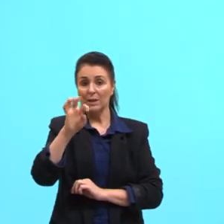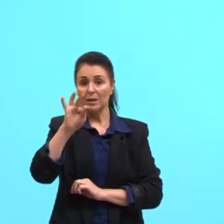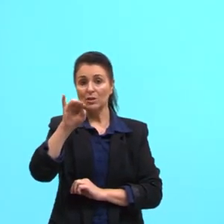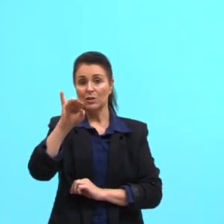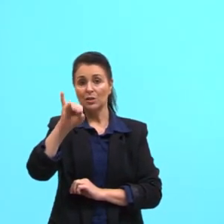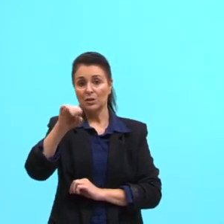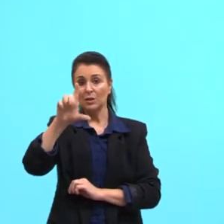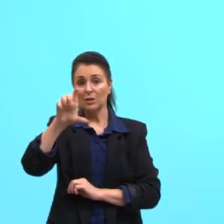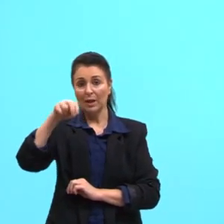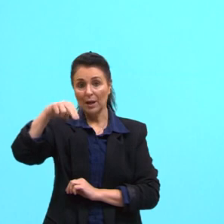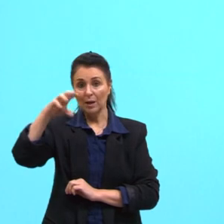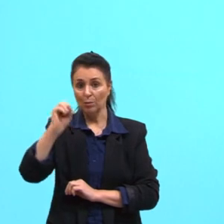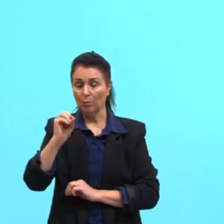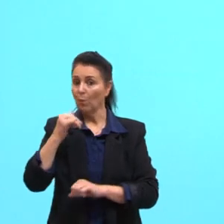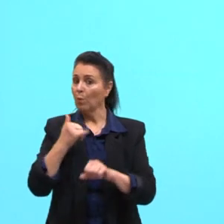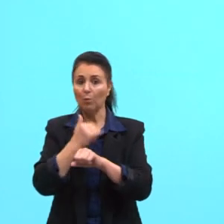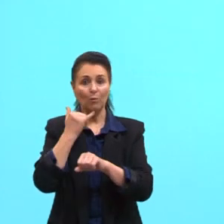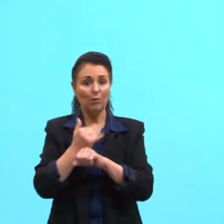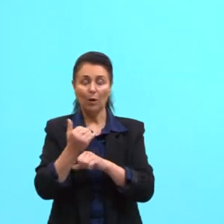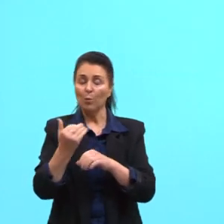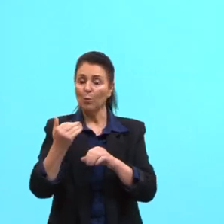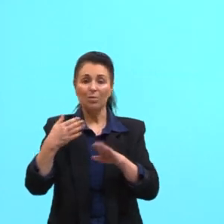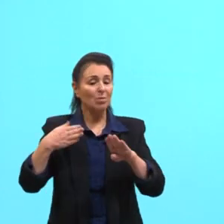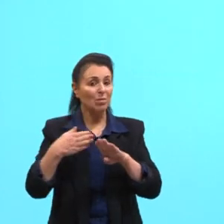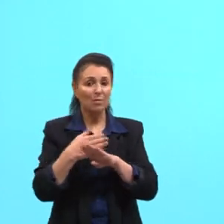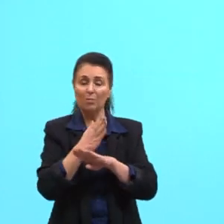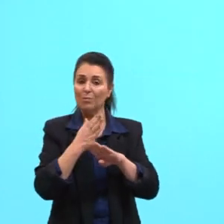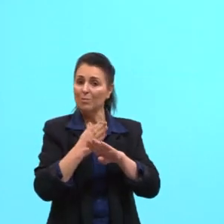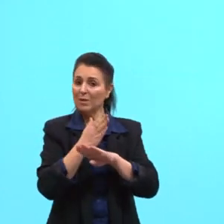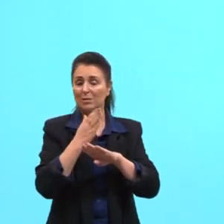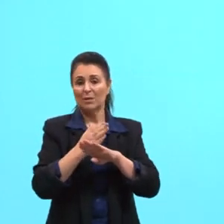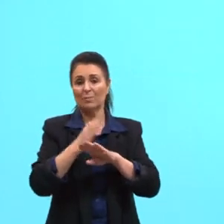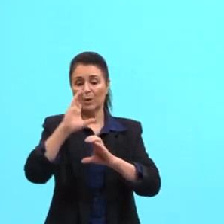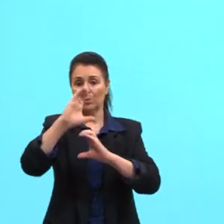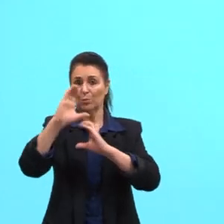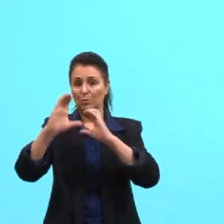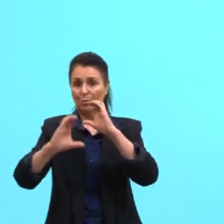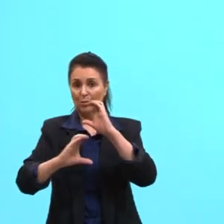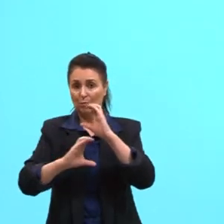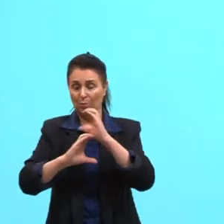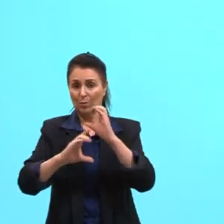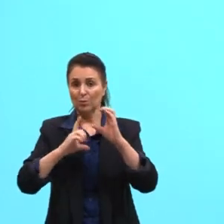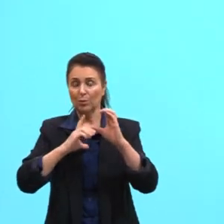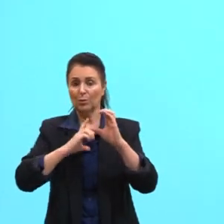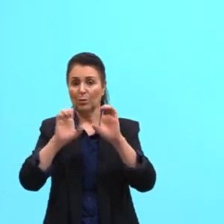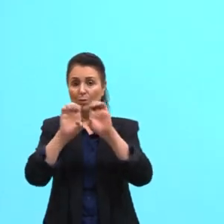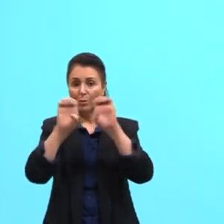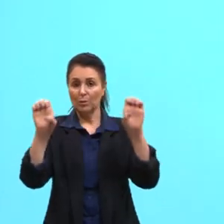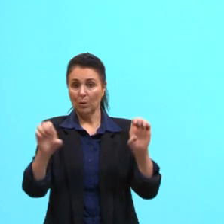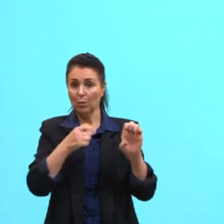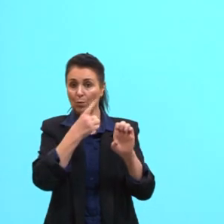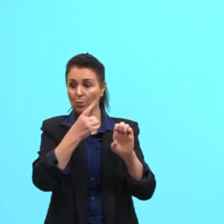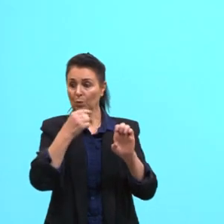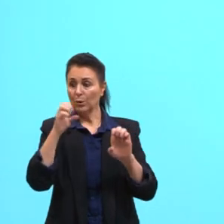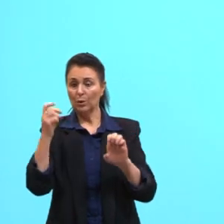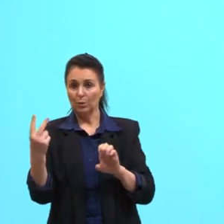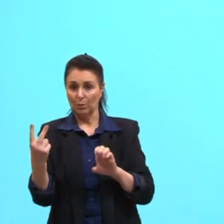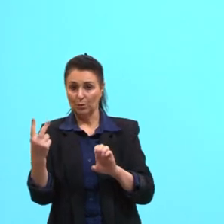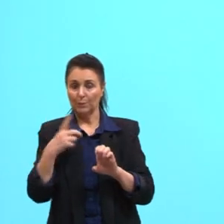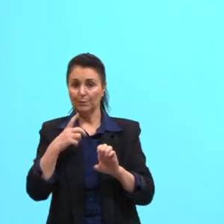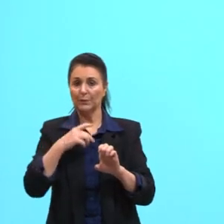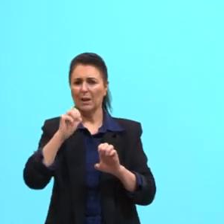reação não entra nos compostos né então eu te equação equação dois você